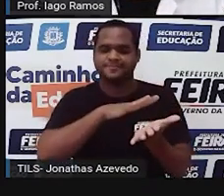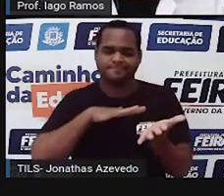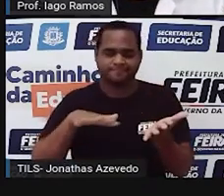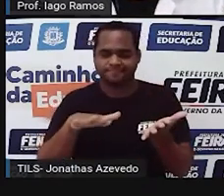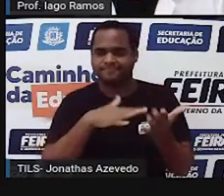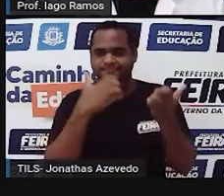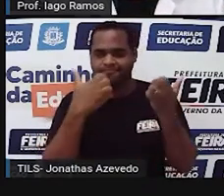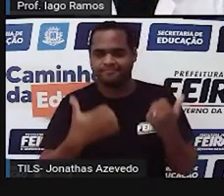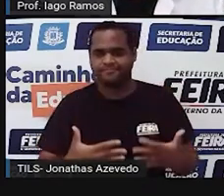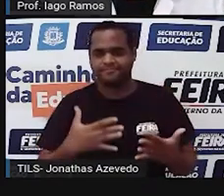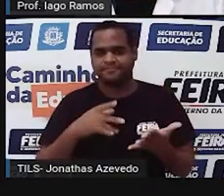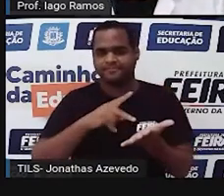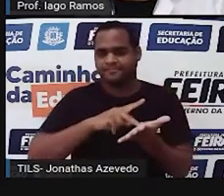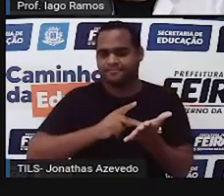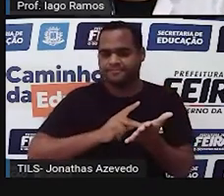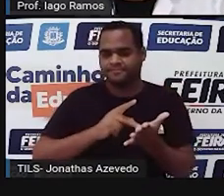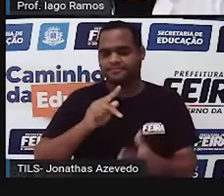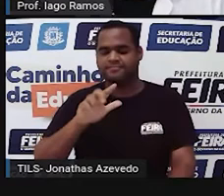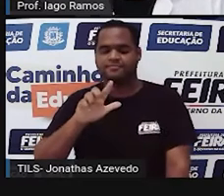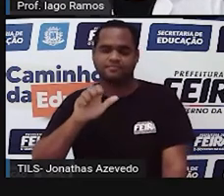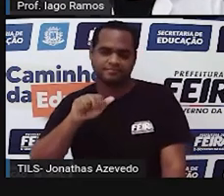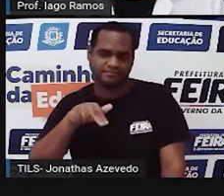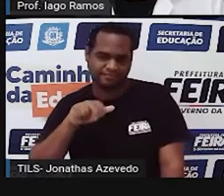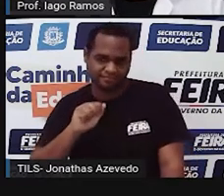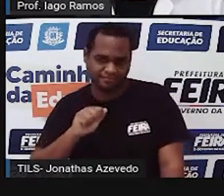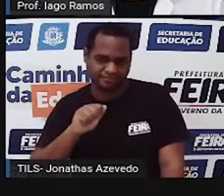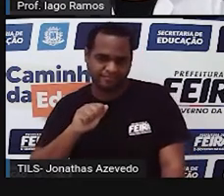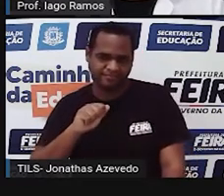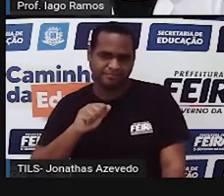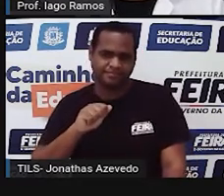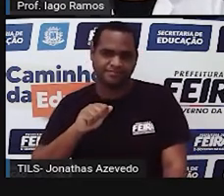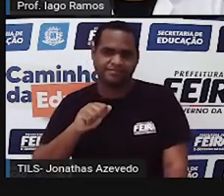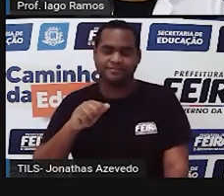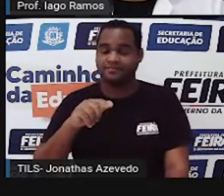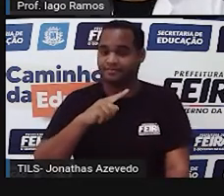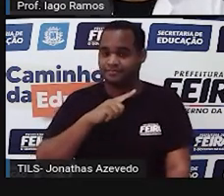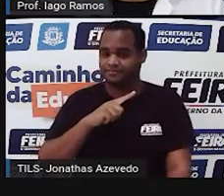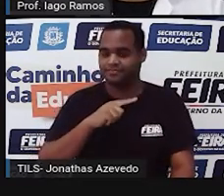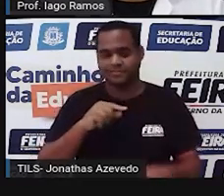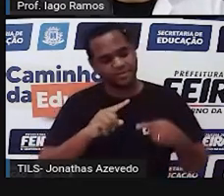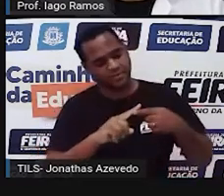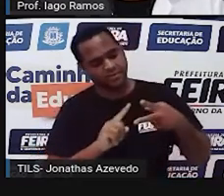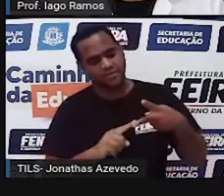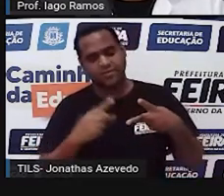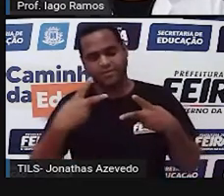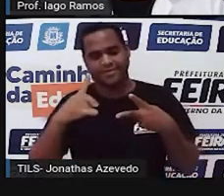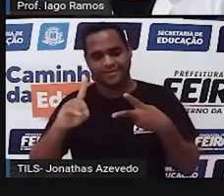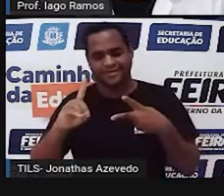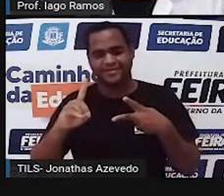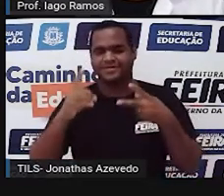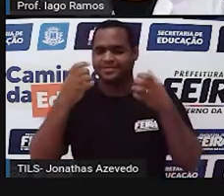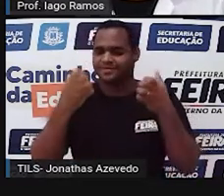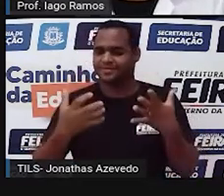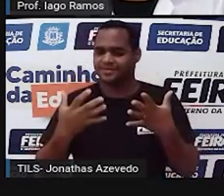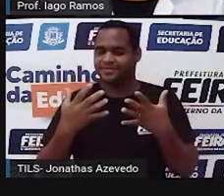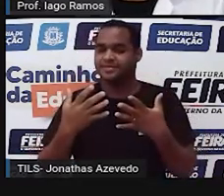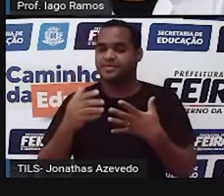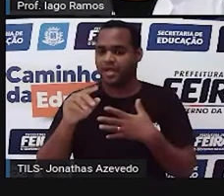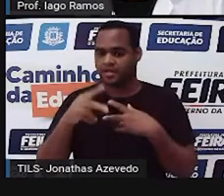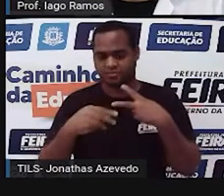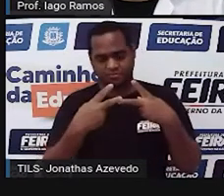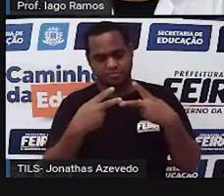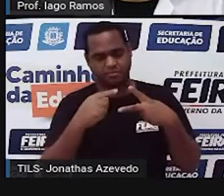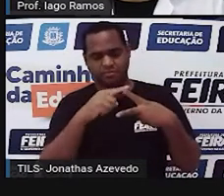chamada de geometria plana porque essas figuras de duas dimensões né são planas